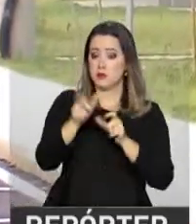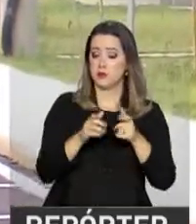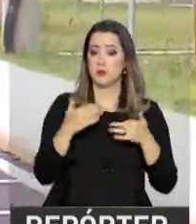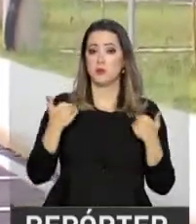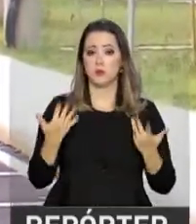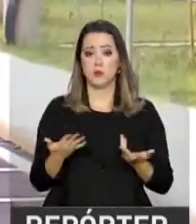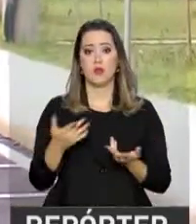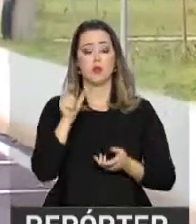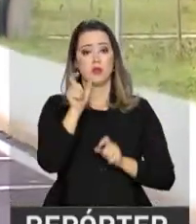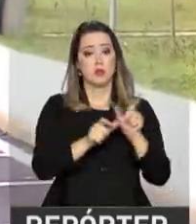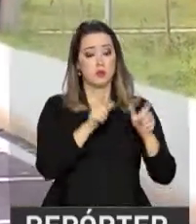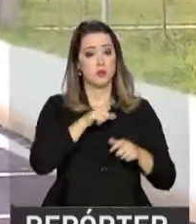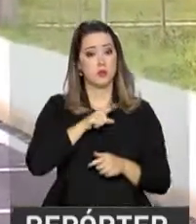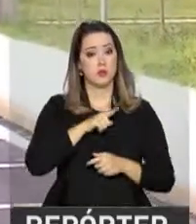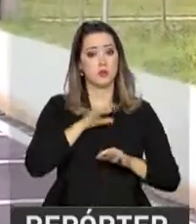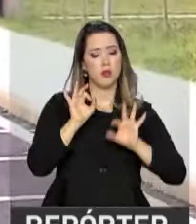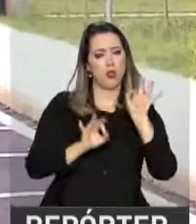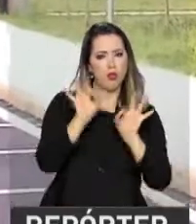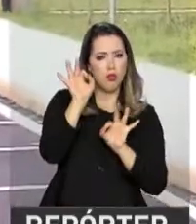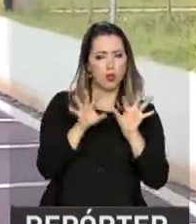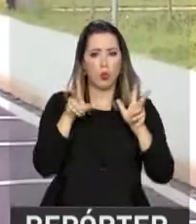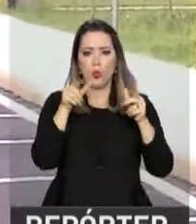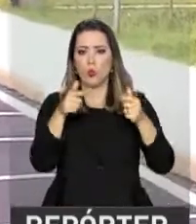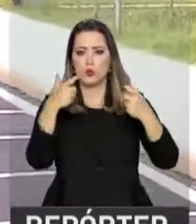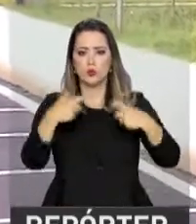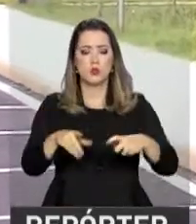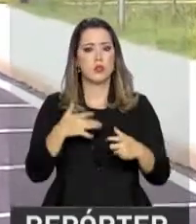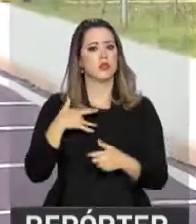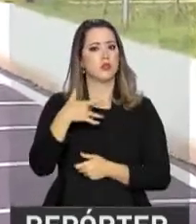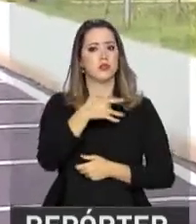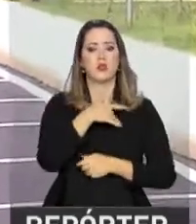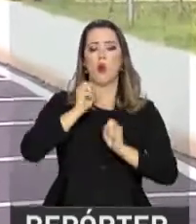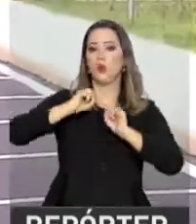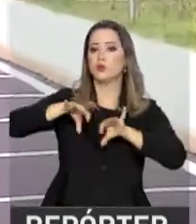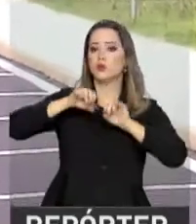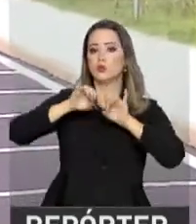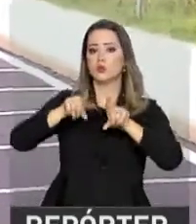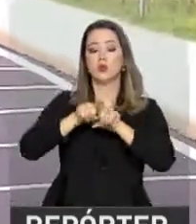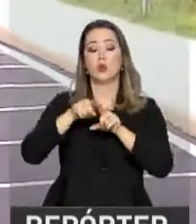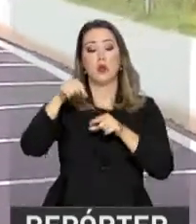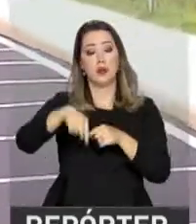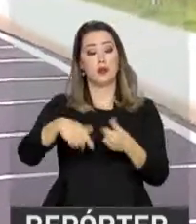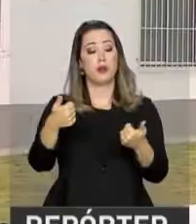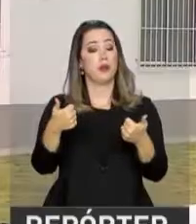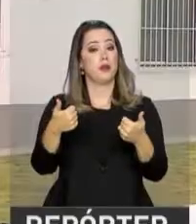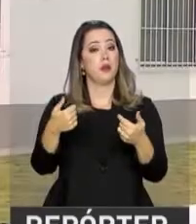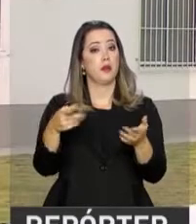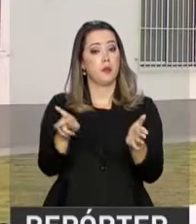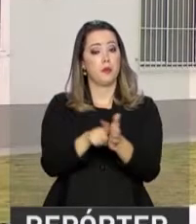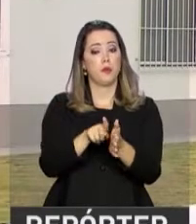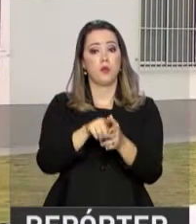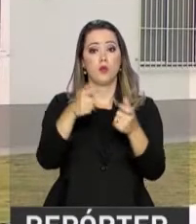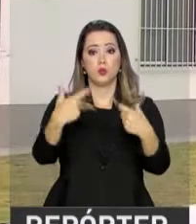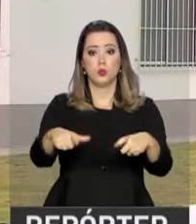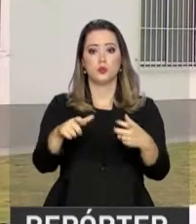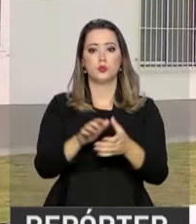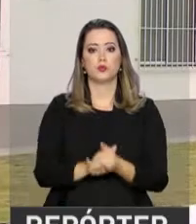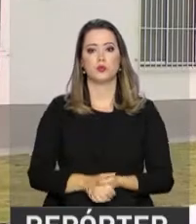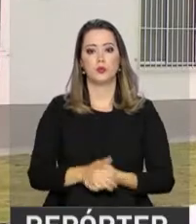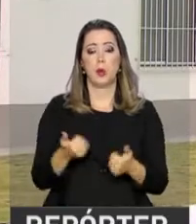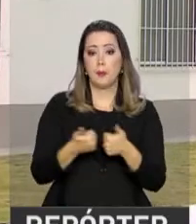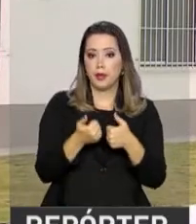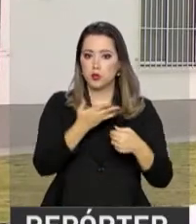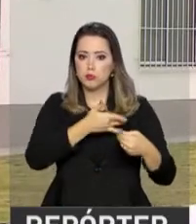Os moradores vão contar com estrutura completa de saúde e educação aqui mesmo no bairro. Ao redor do condomínio